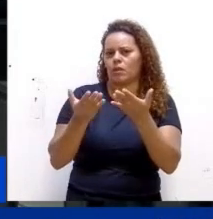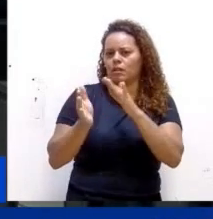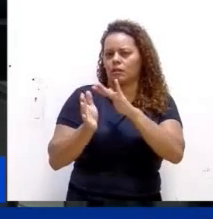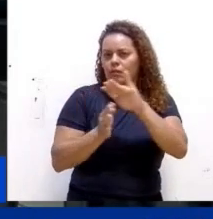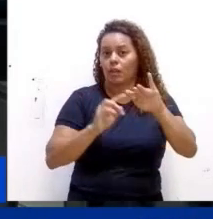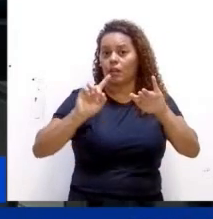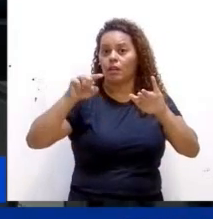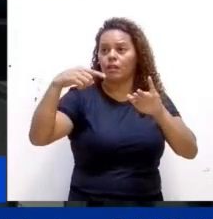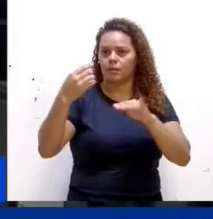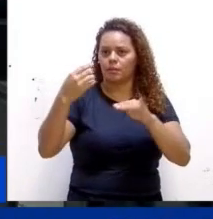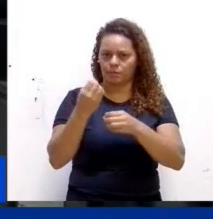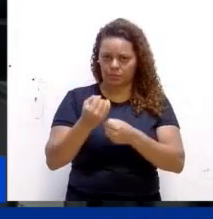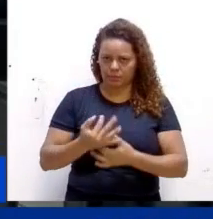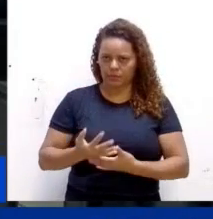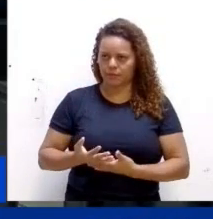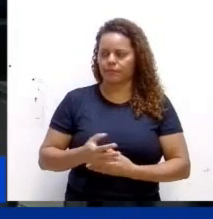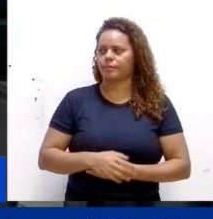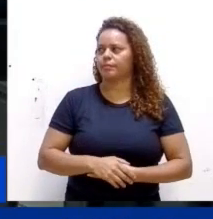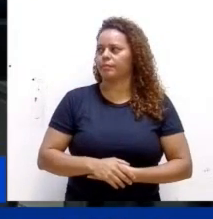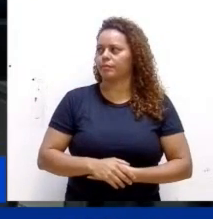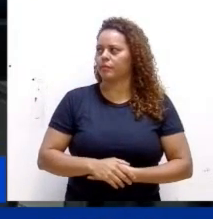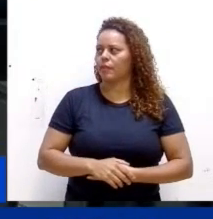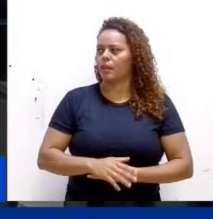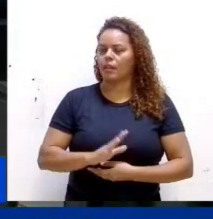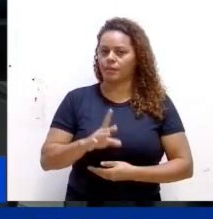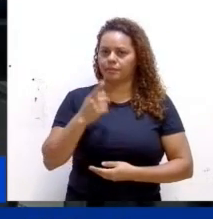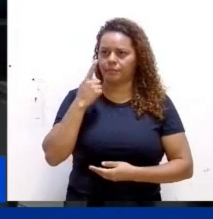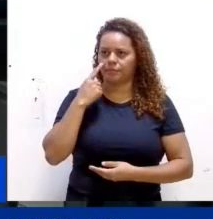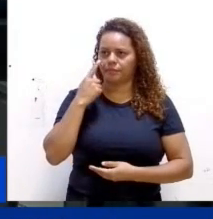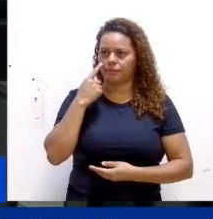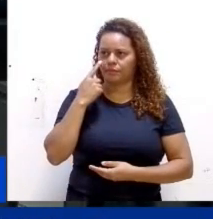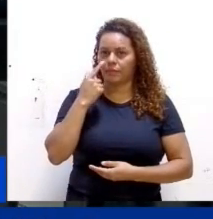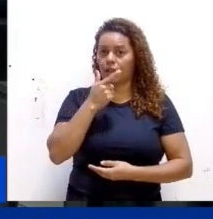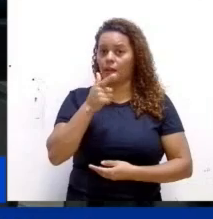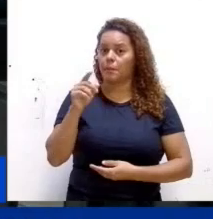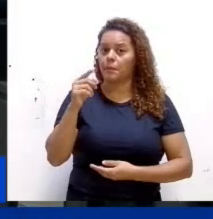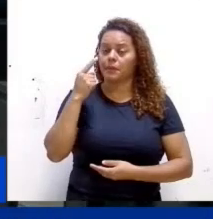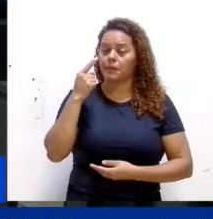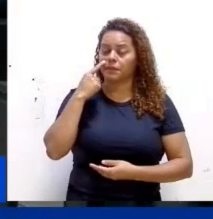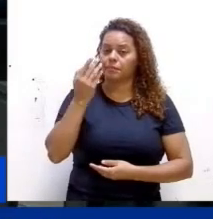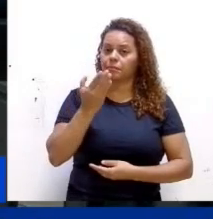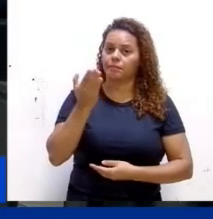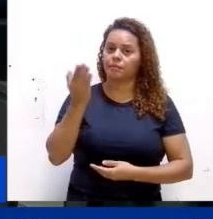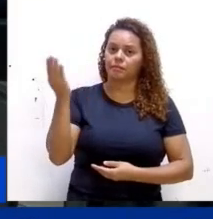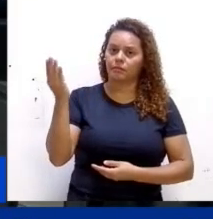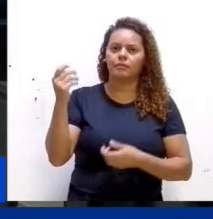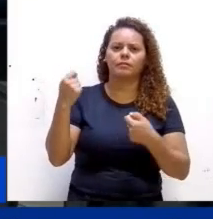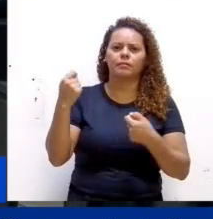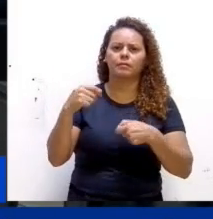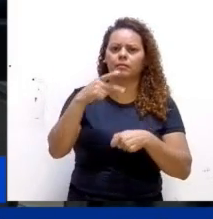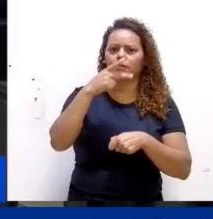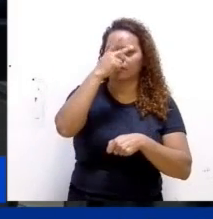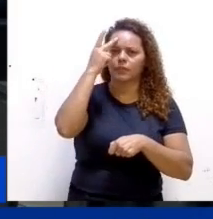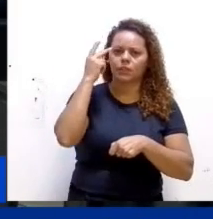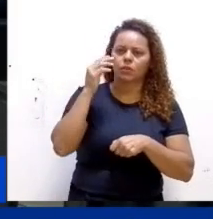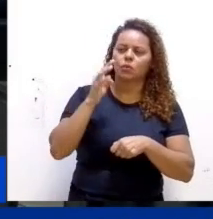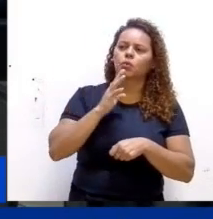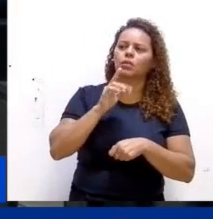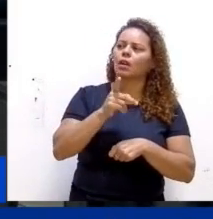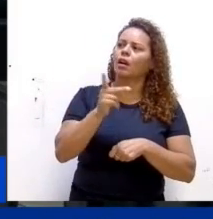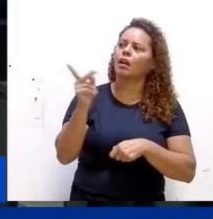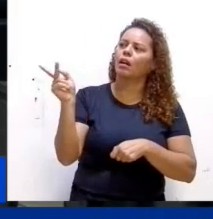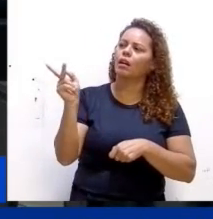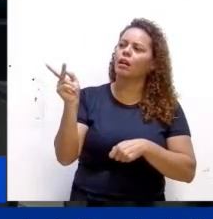conversar. Deixa eu só concluir aqui, tá? Então, notoriedade como eu disse, todo mundo conhece